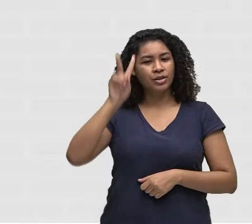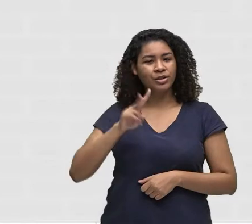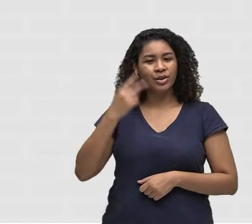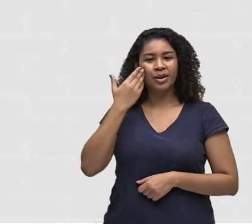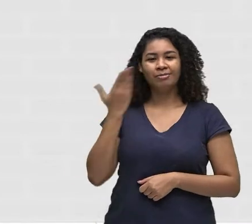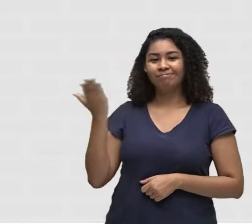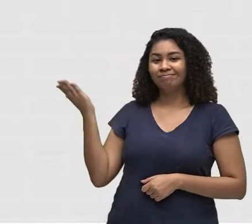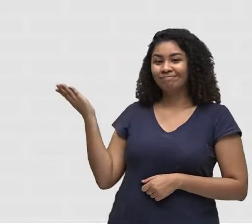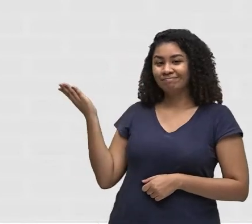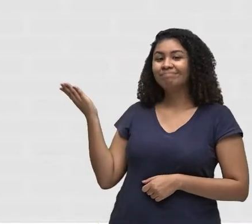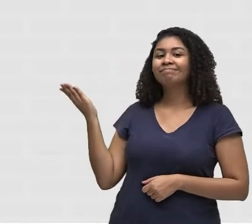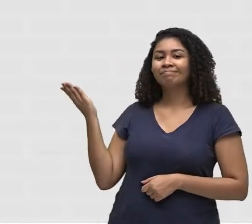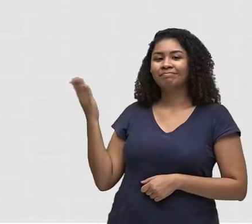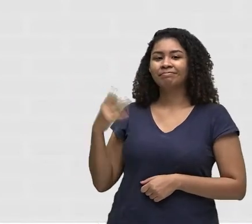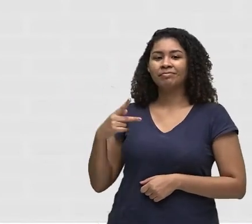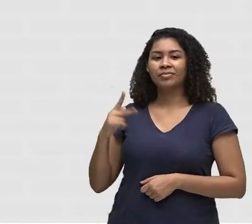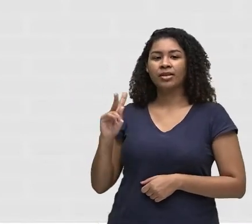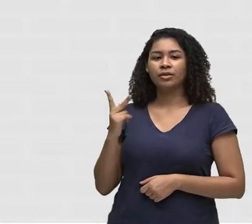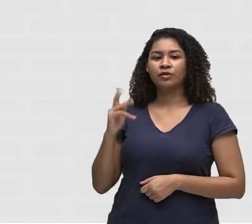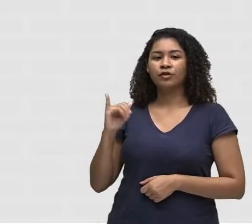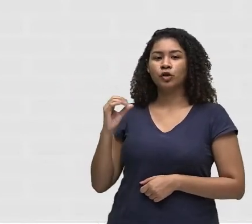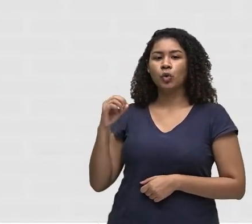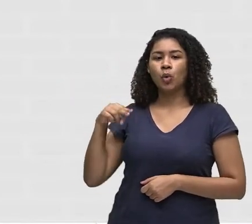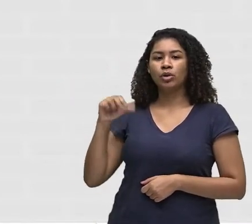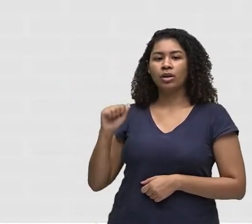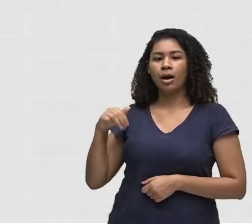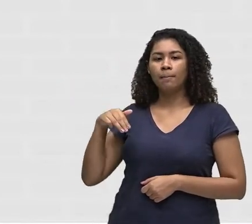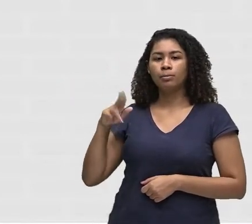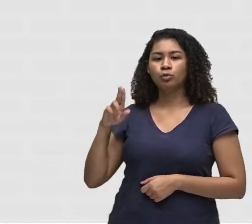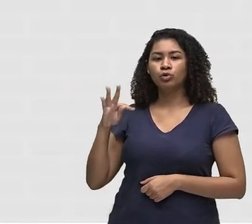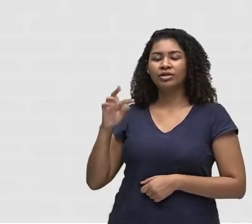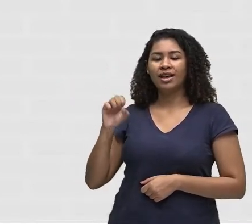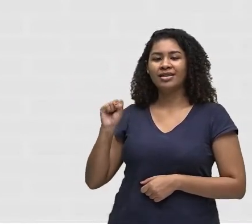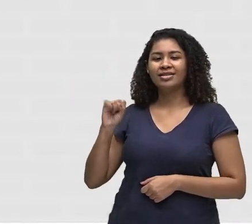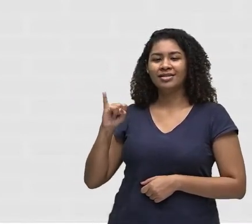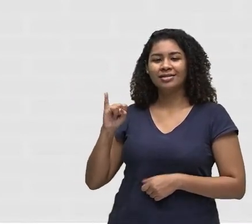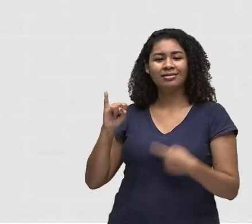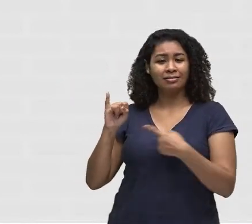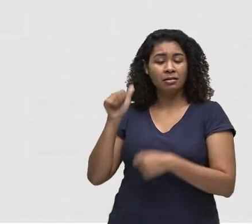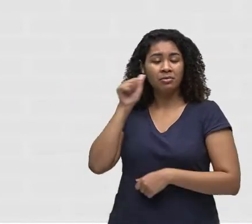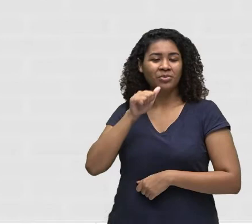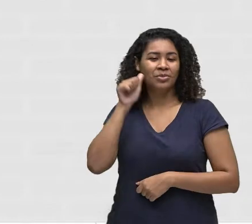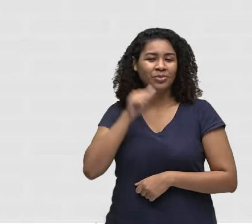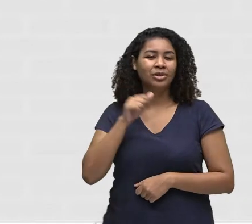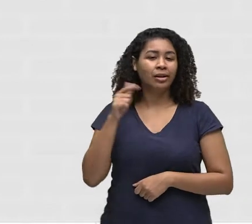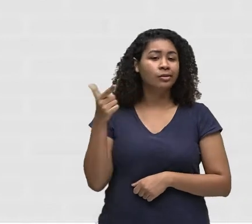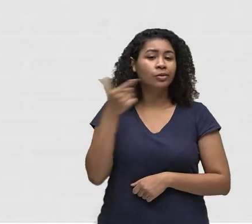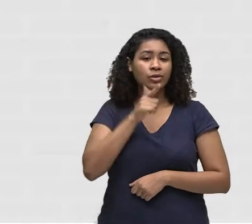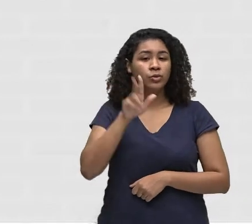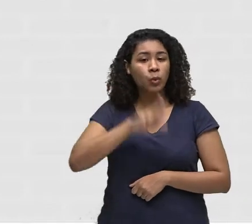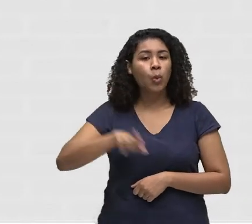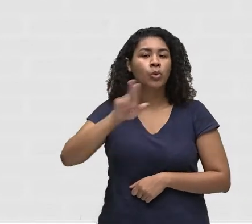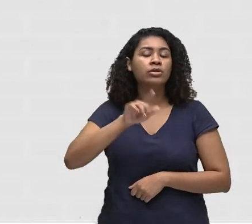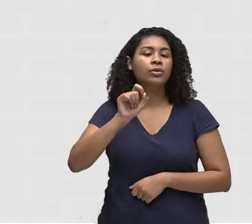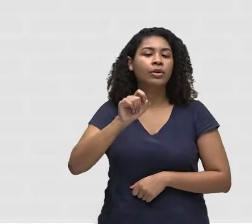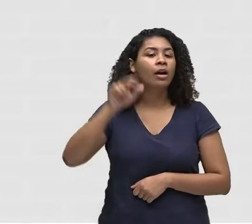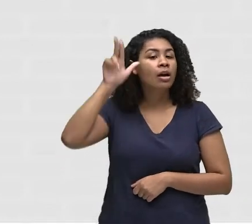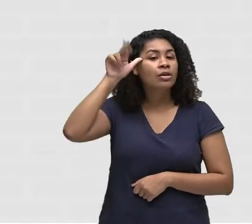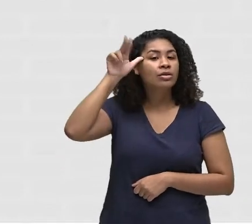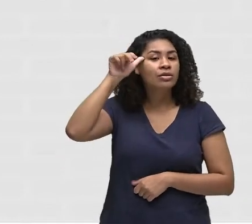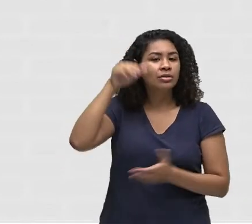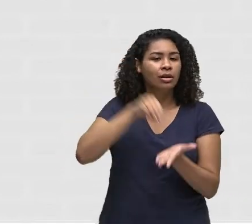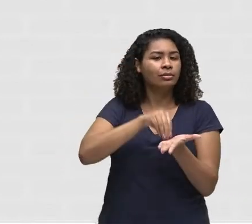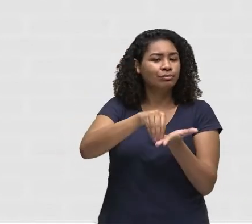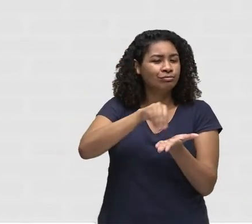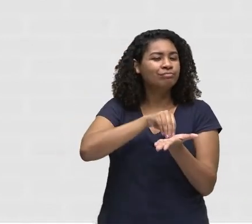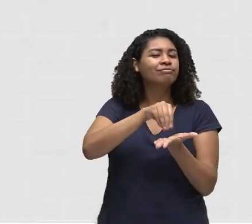me desculpe se eu estiver falando errado, mas que foi uma pessoa que também ressignificou seus processos de vida a partir do xadrez. Tornou-se campeã, olha